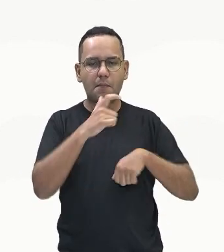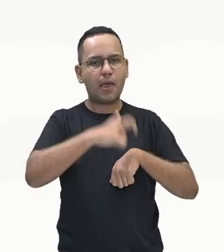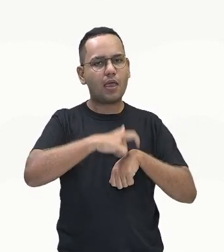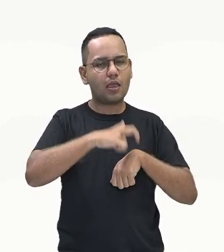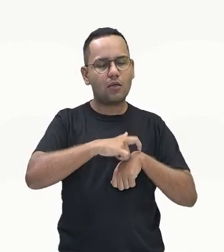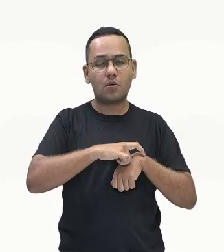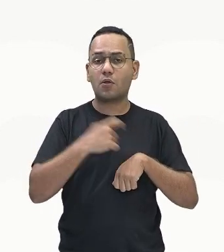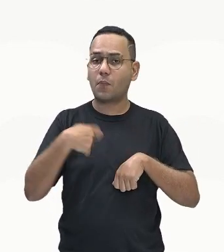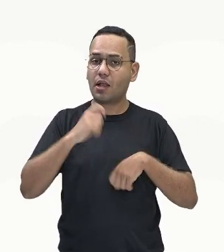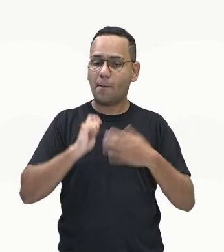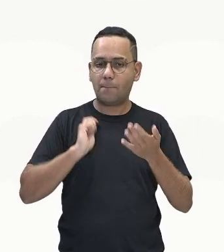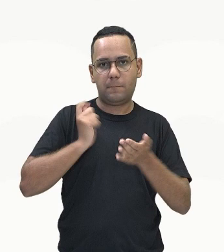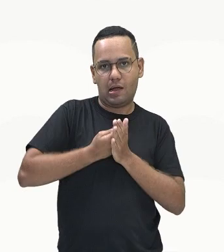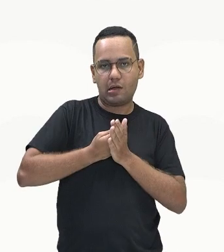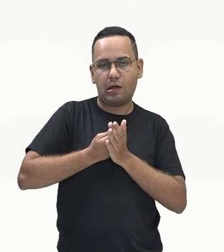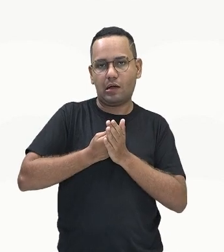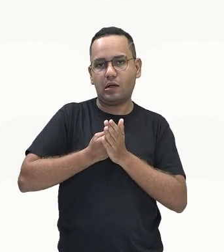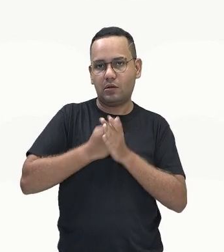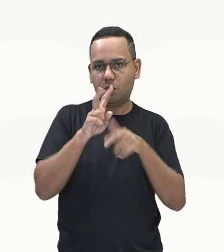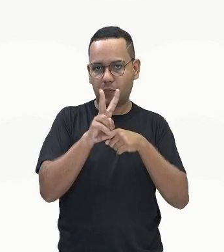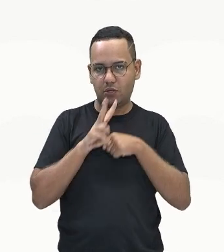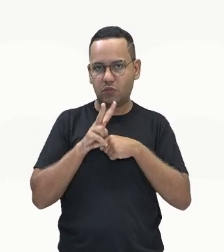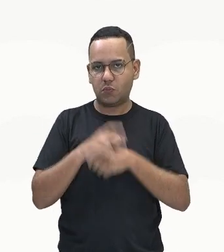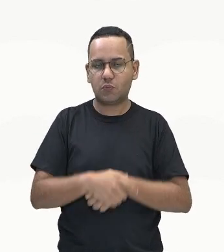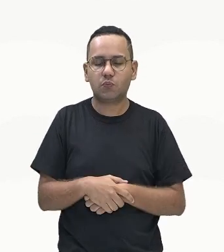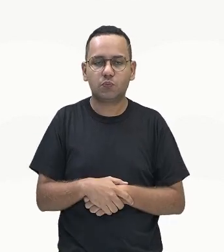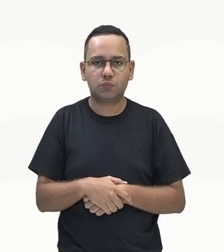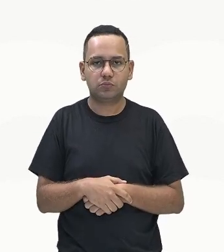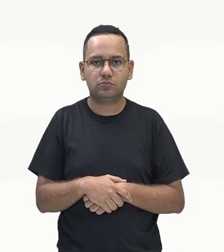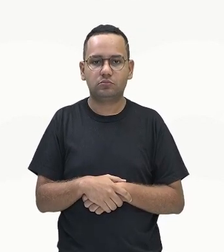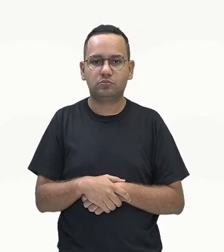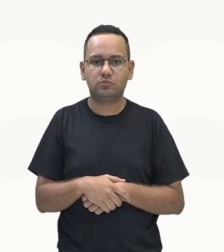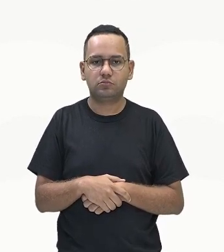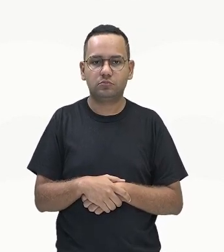Ou o período que vai ser pago o empréstimo.